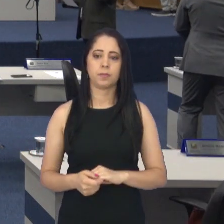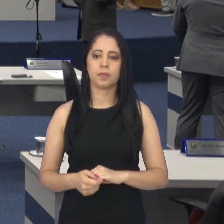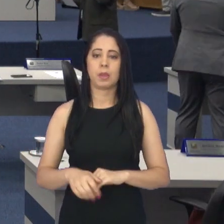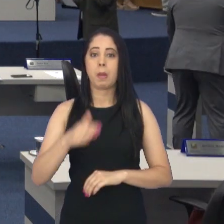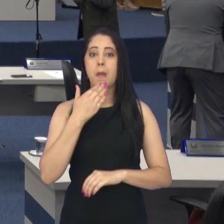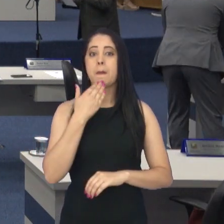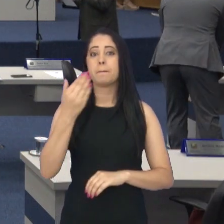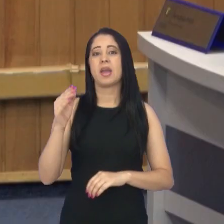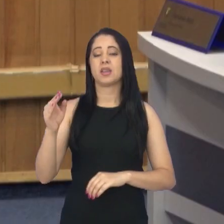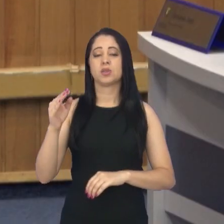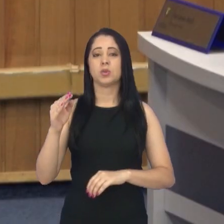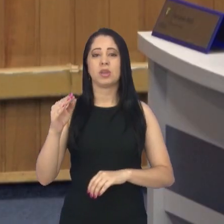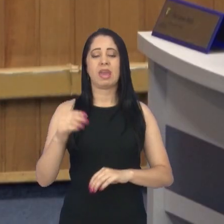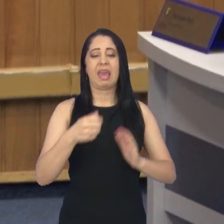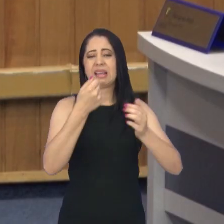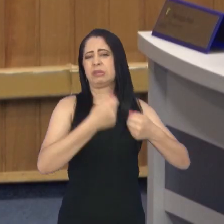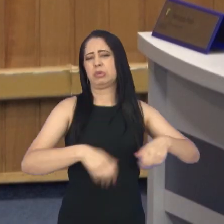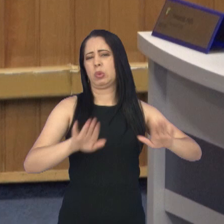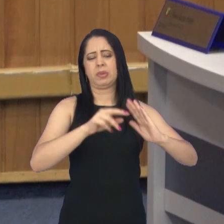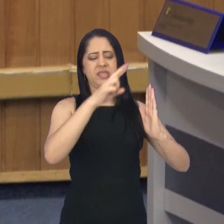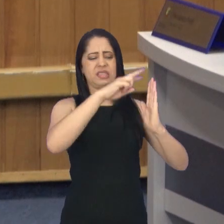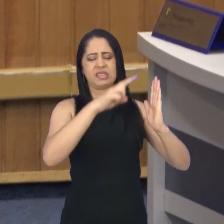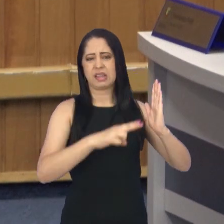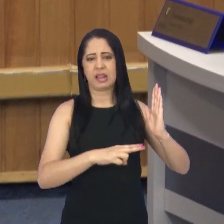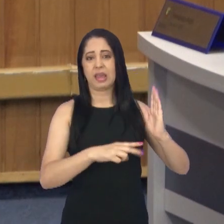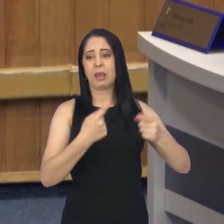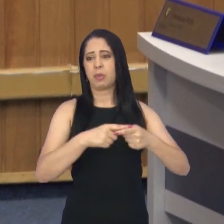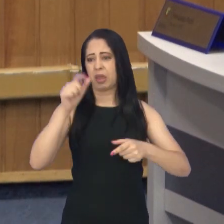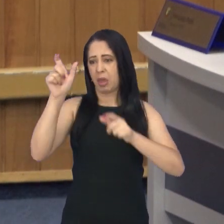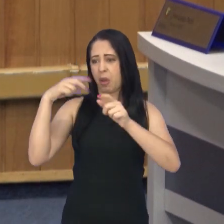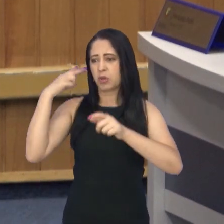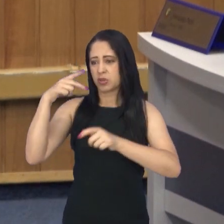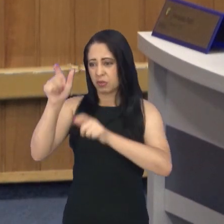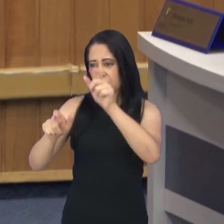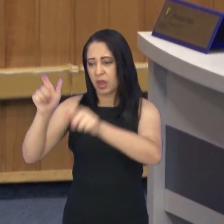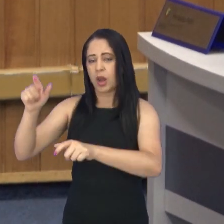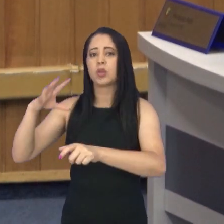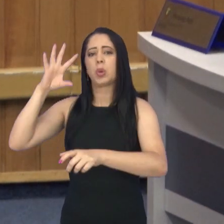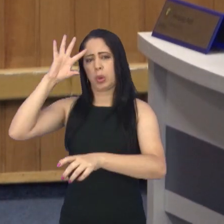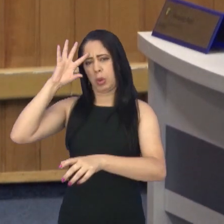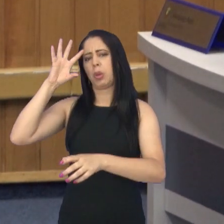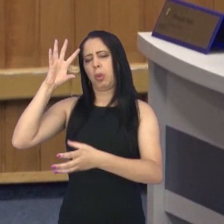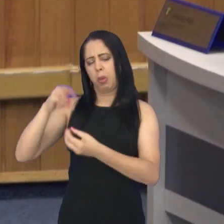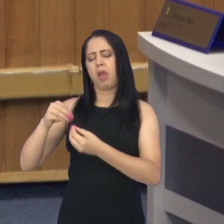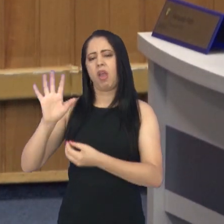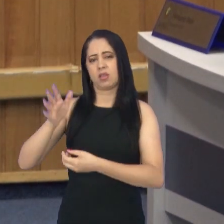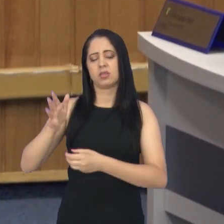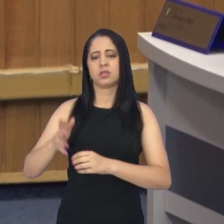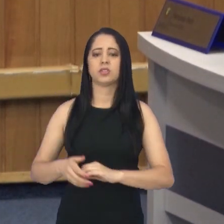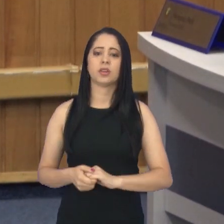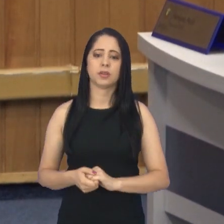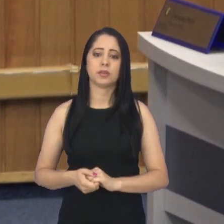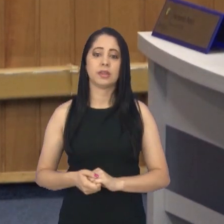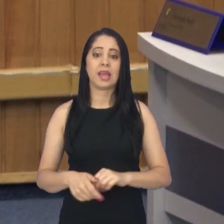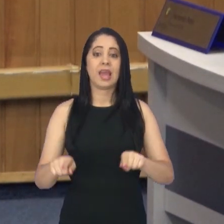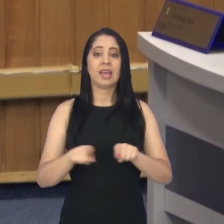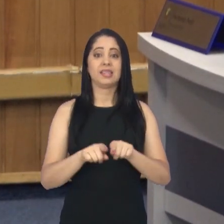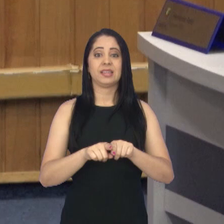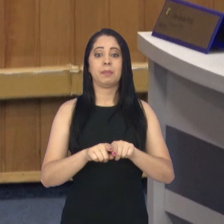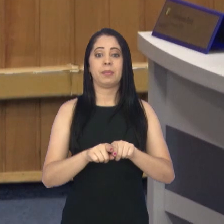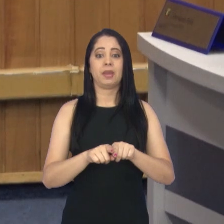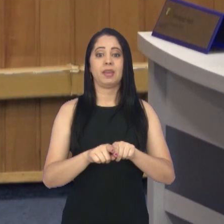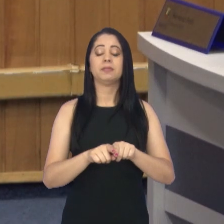a supressão da leitura de todos os processos da pauta por serem de conhecimento de todos os vereadores e o adiamento